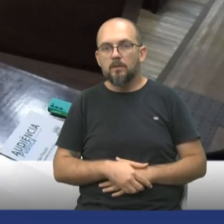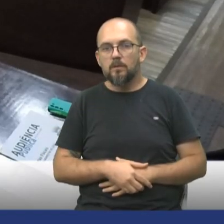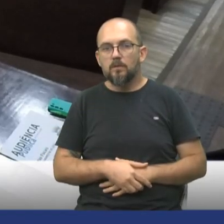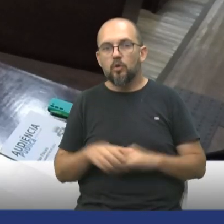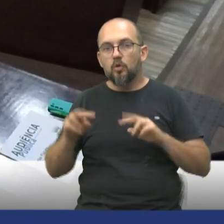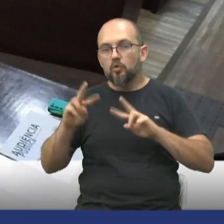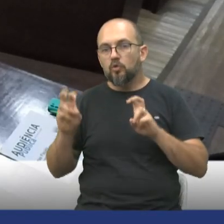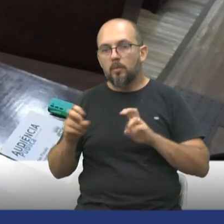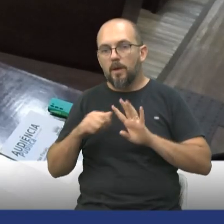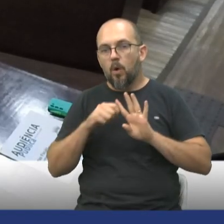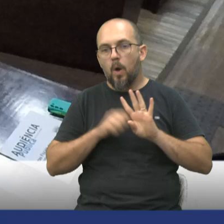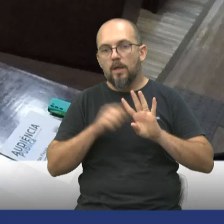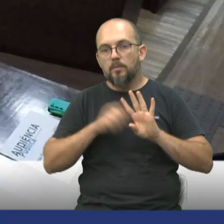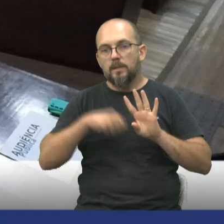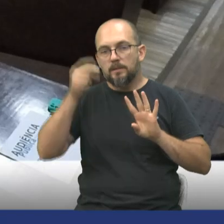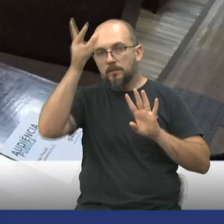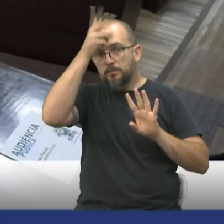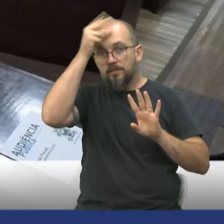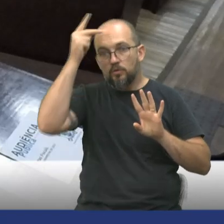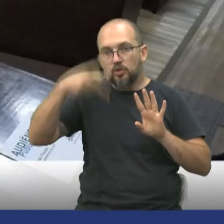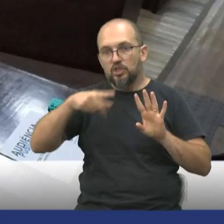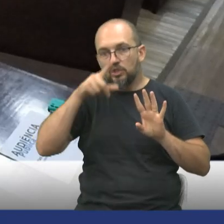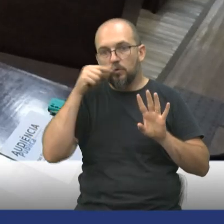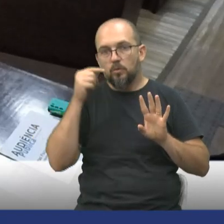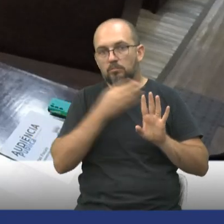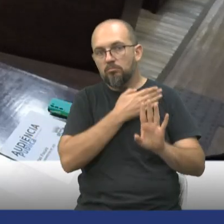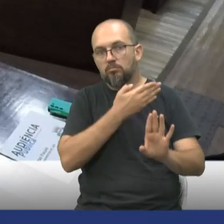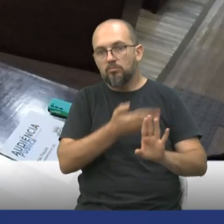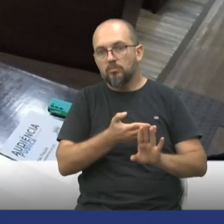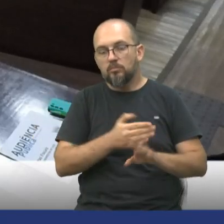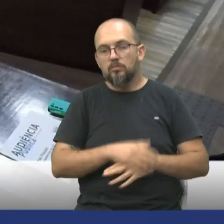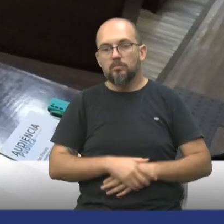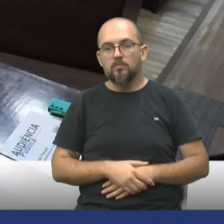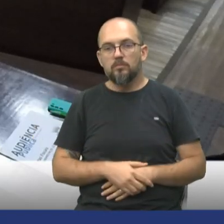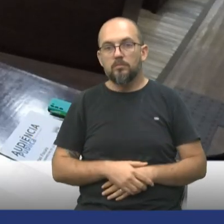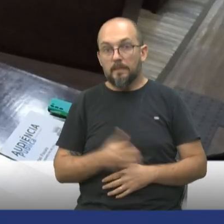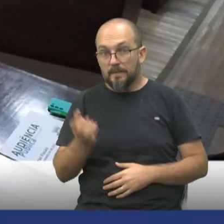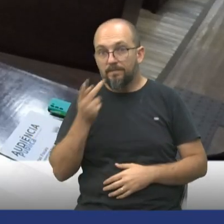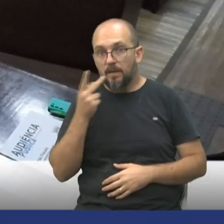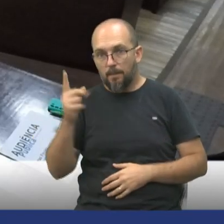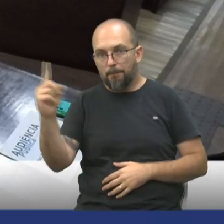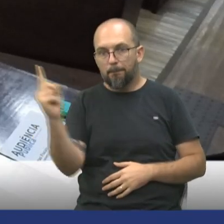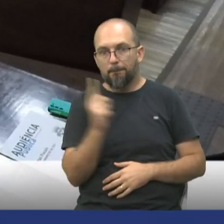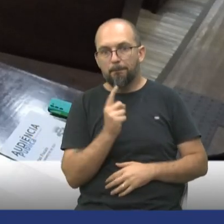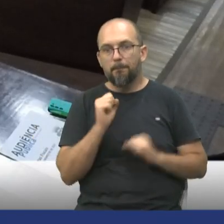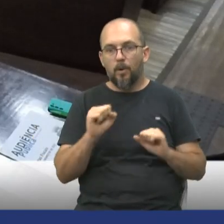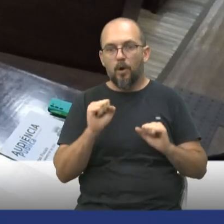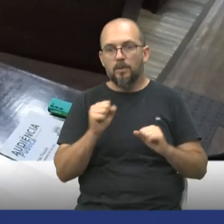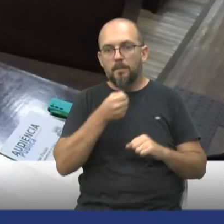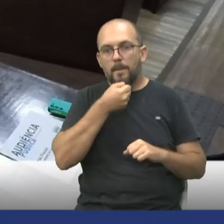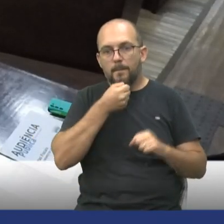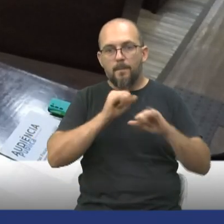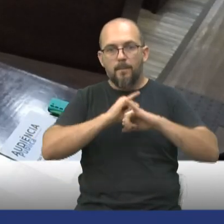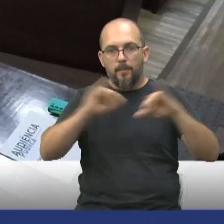Referente aos 4 meses da Prefeitura Municipal de Jaú? Quer falar? Pode vir aqui na frente, comunique-se.